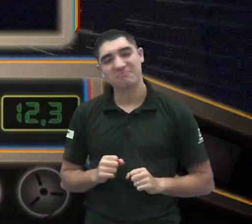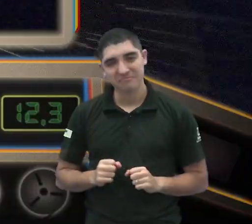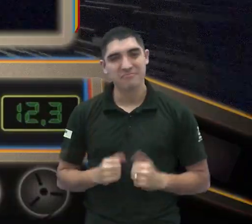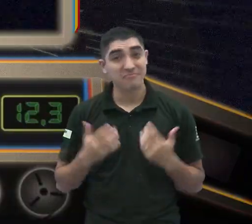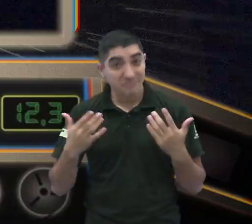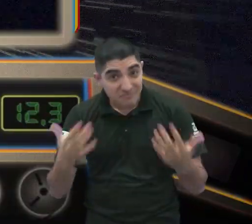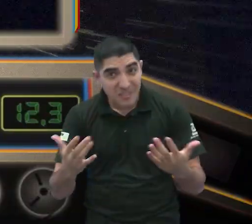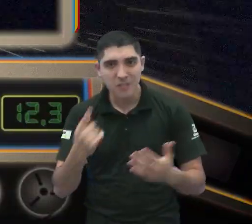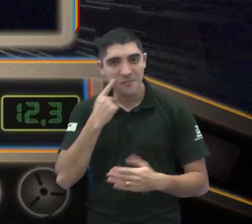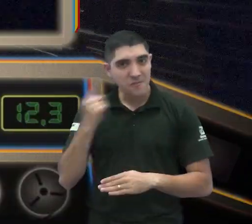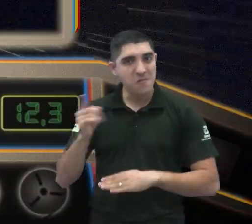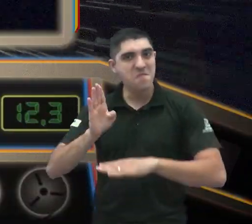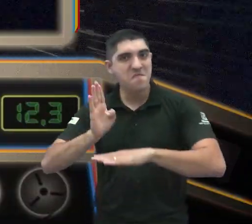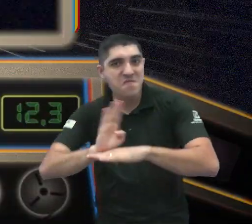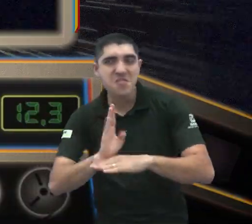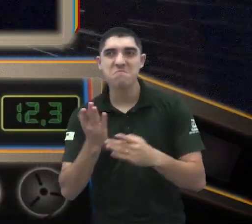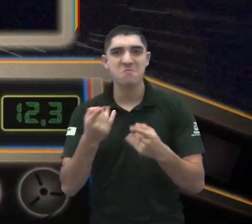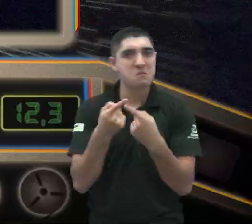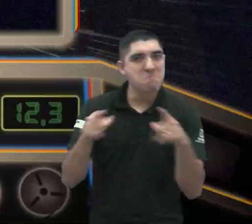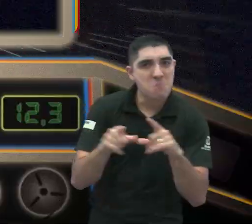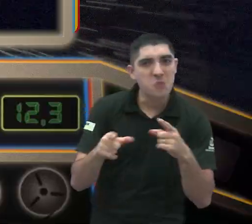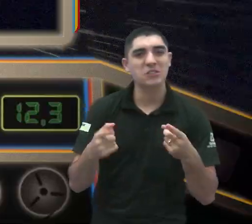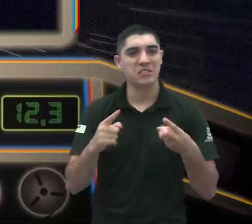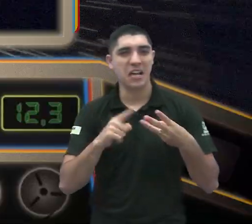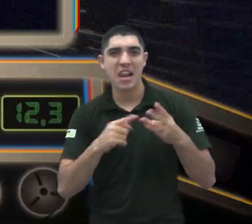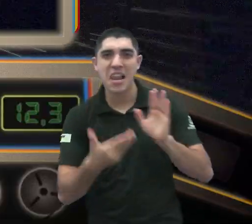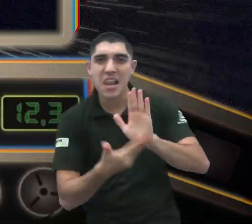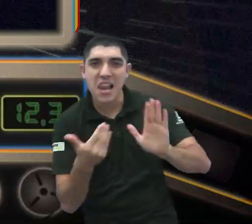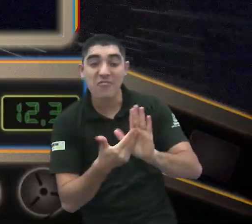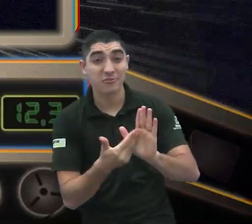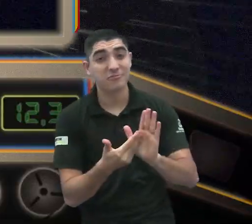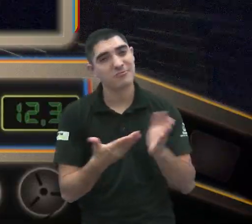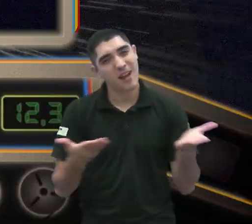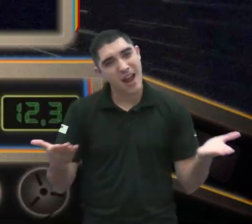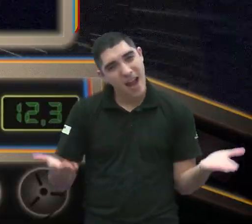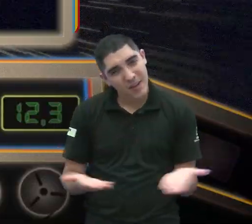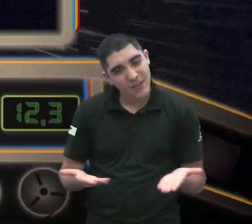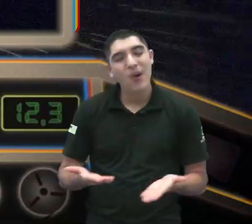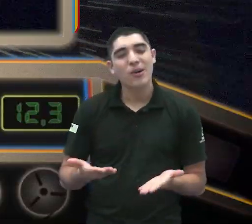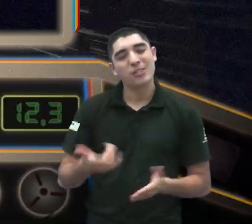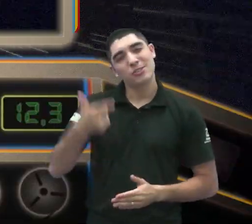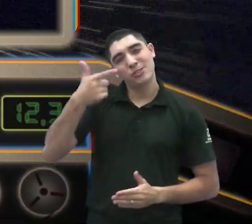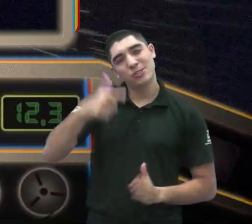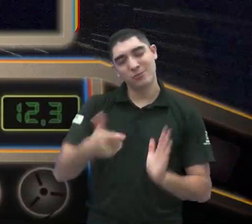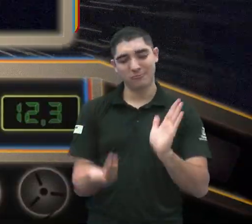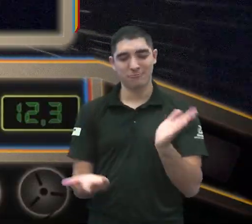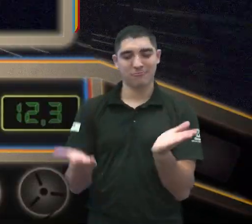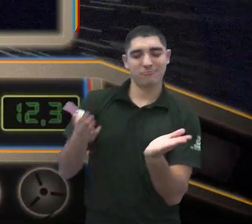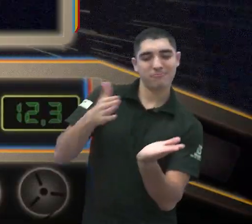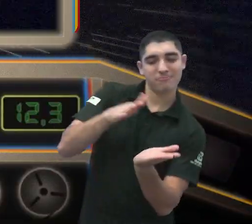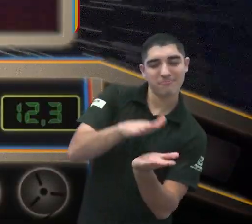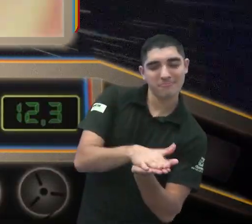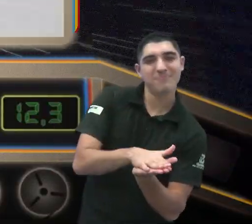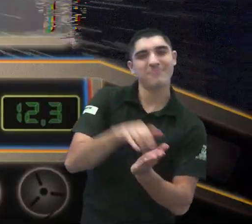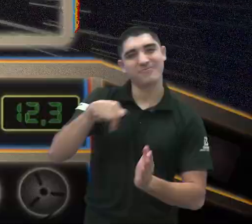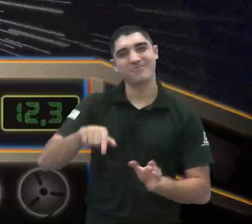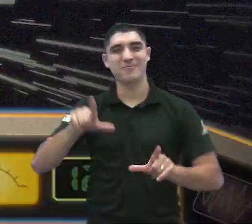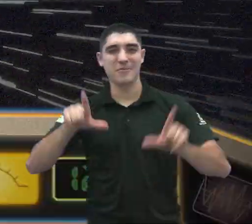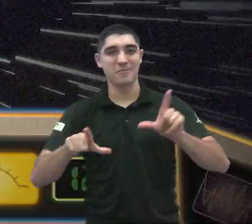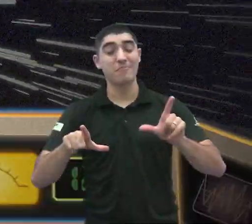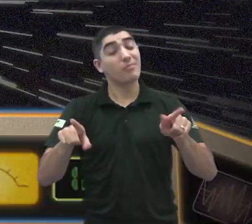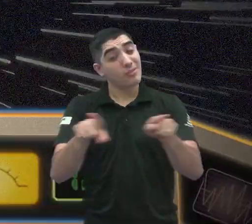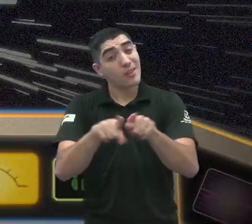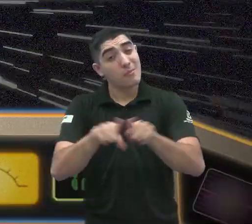assim, com muito filme, música e literatura, fechamos mais uma página do nosso Almanaque Retrô.